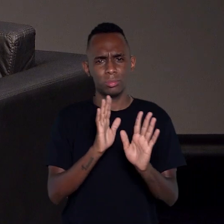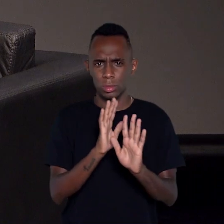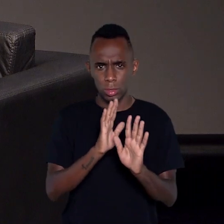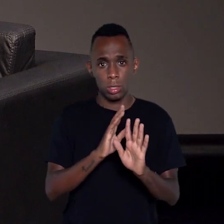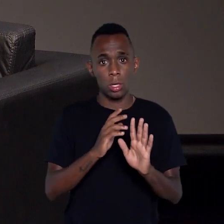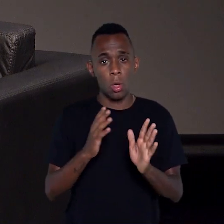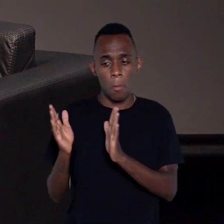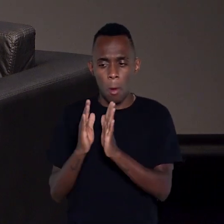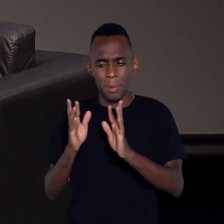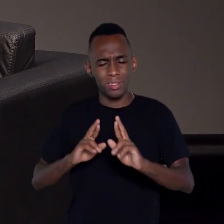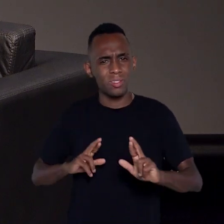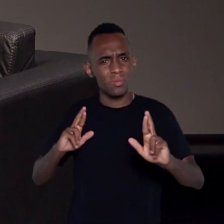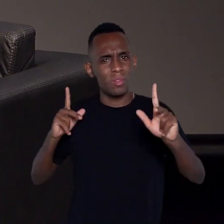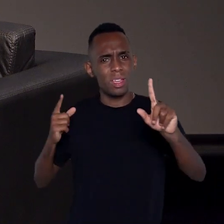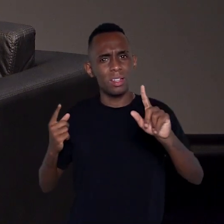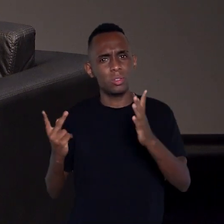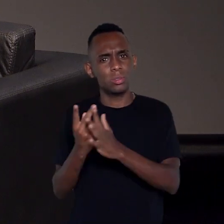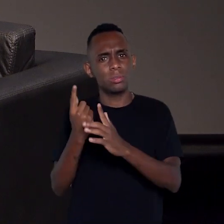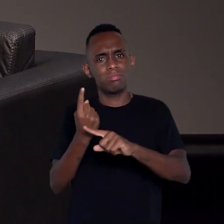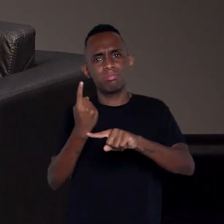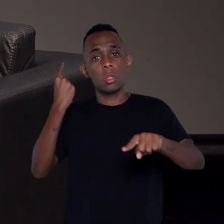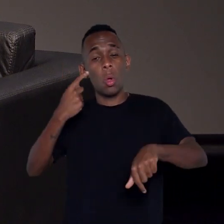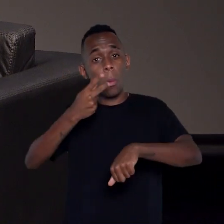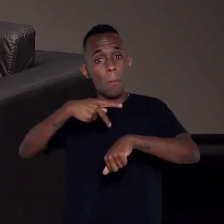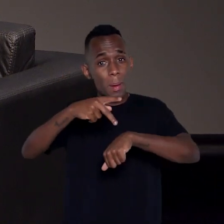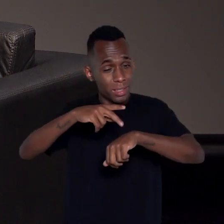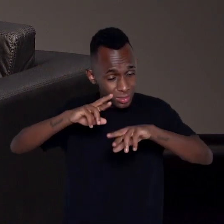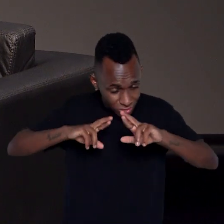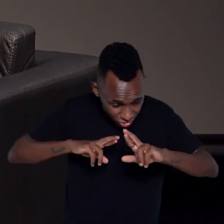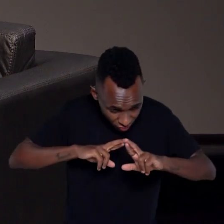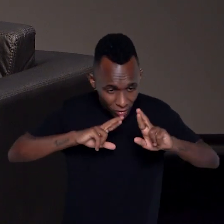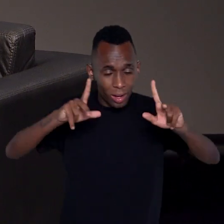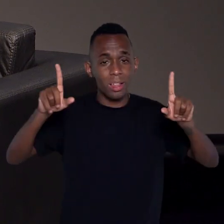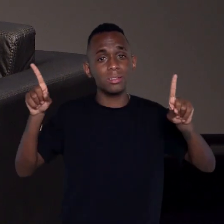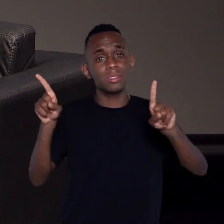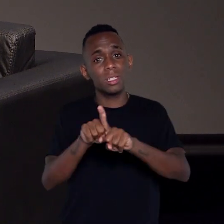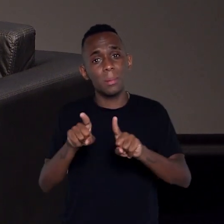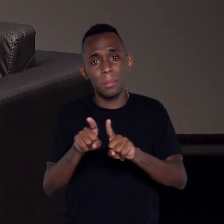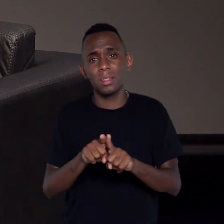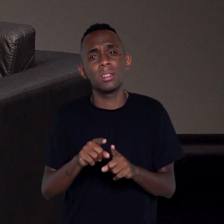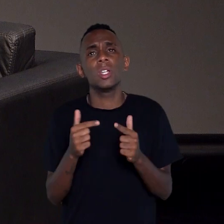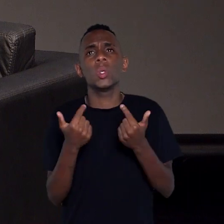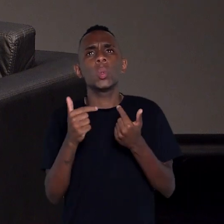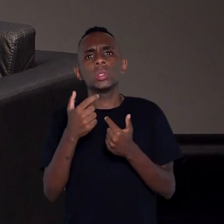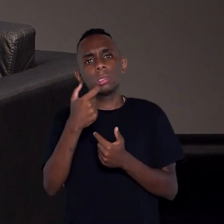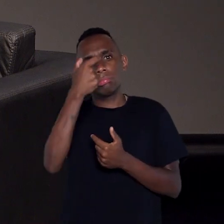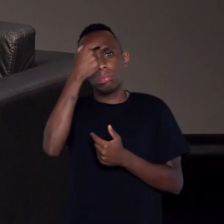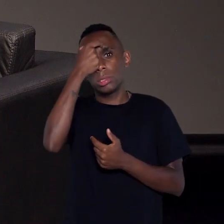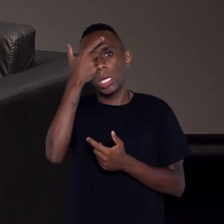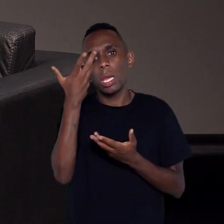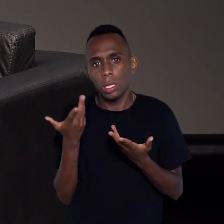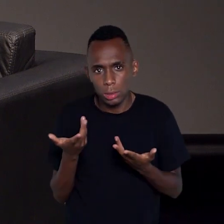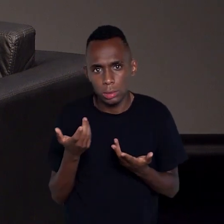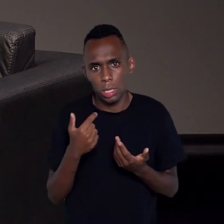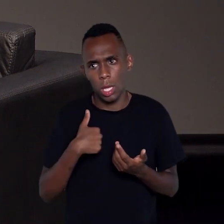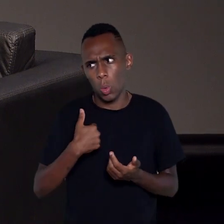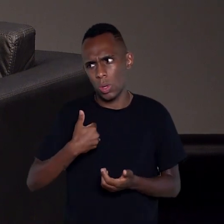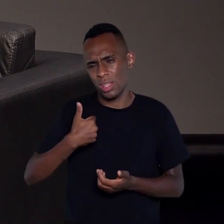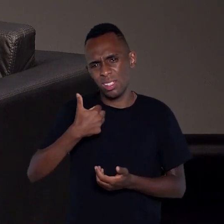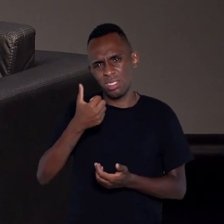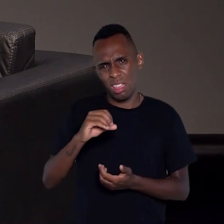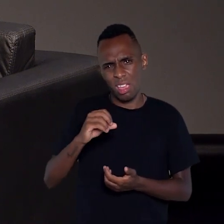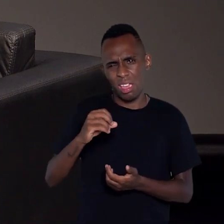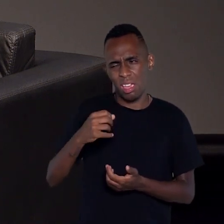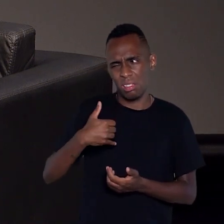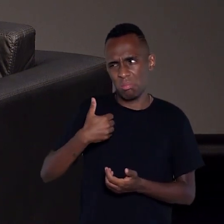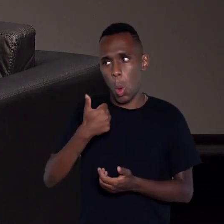num tempo diferente do meu, um país que era diferente do país que eu vivia. Não tinha essa consciência, porque eu deveria ter 10,